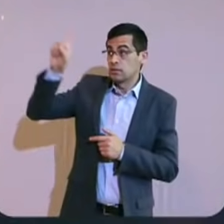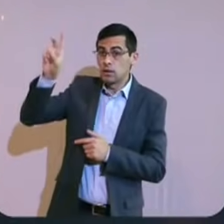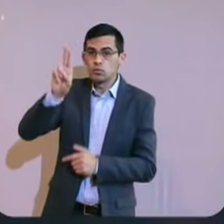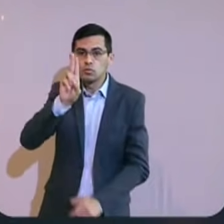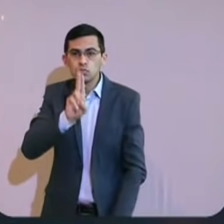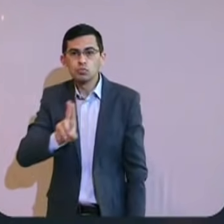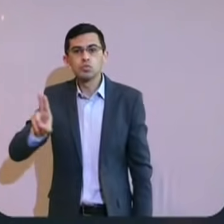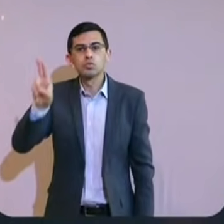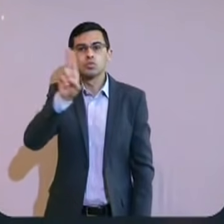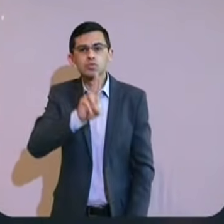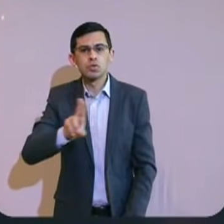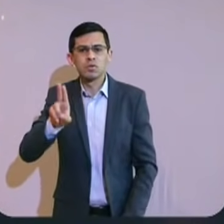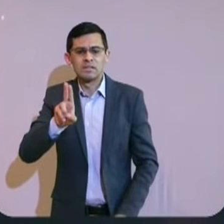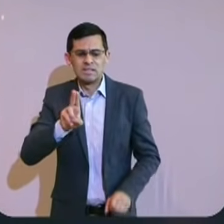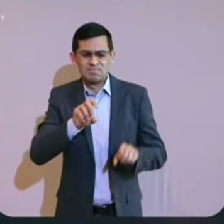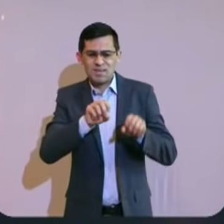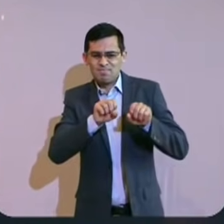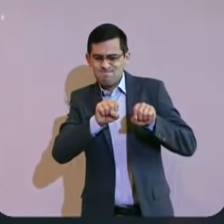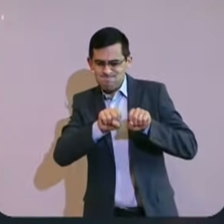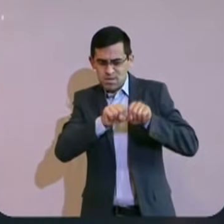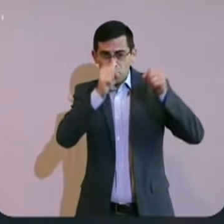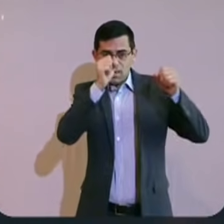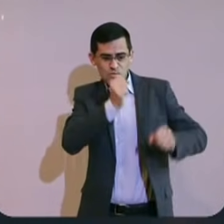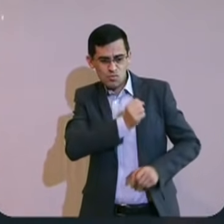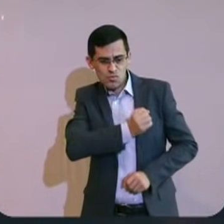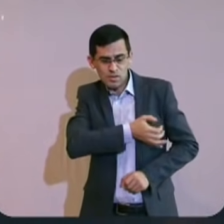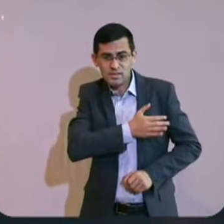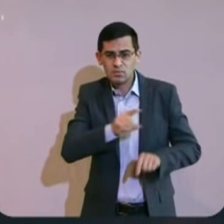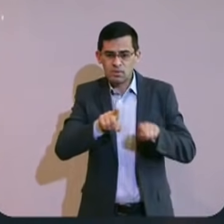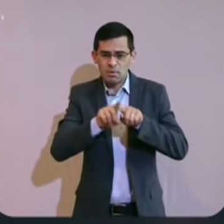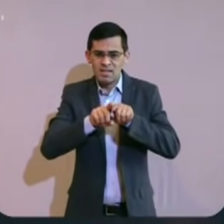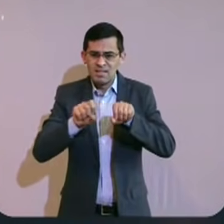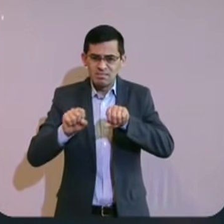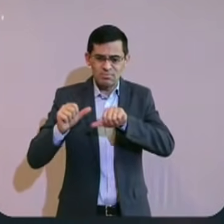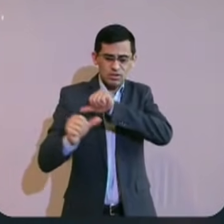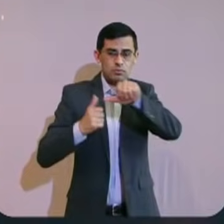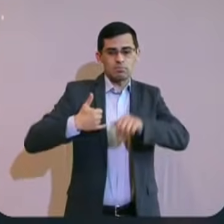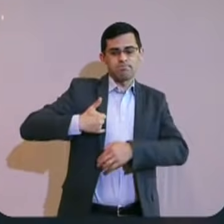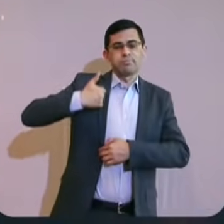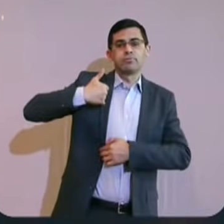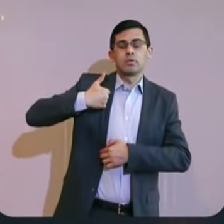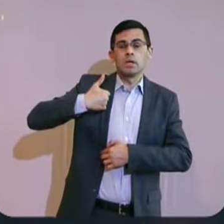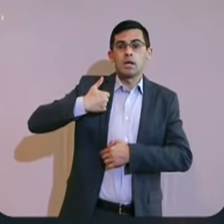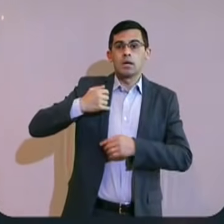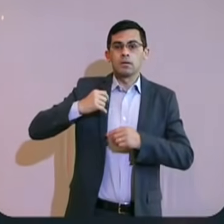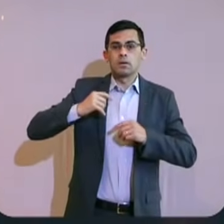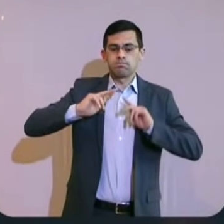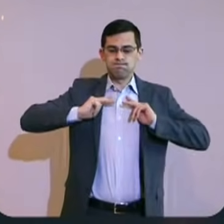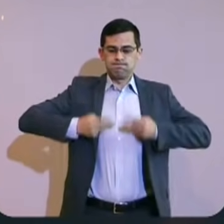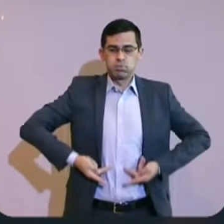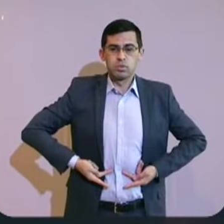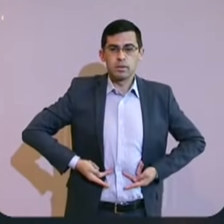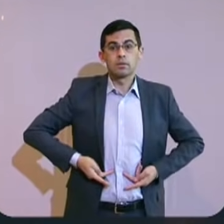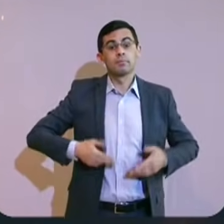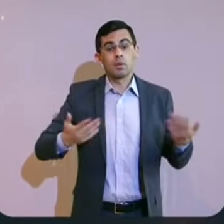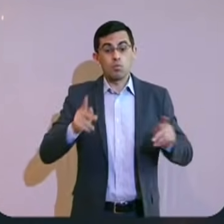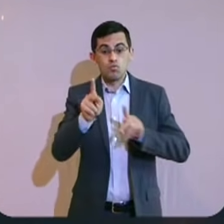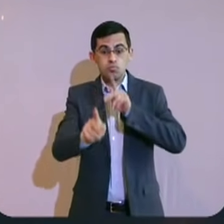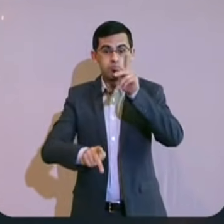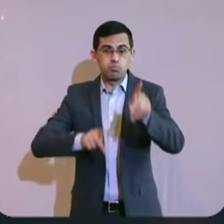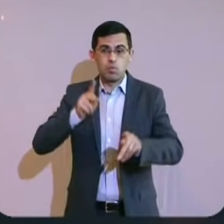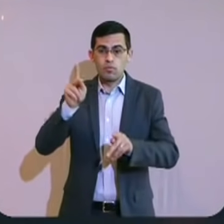Senhor para quebrar o orgulho que faz parte da nossa humanidade. E ali o povo de Deus teve de